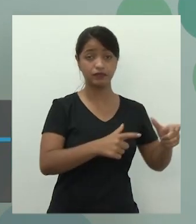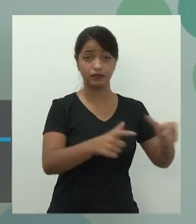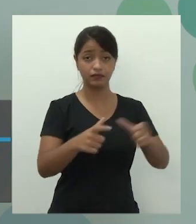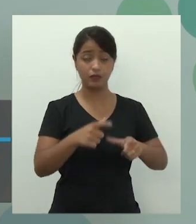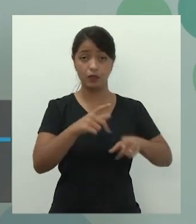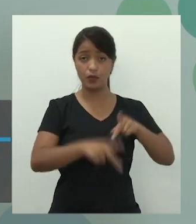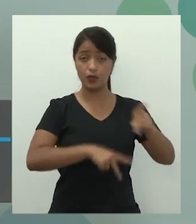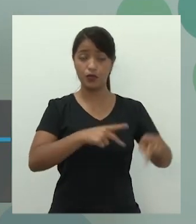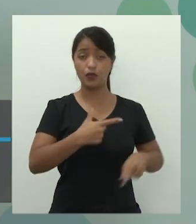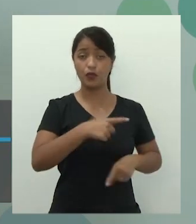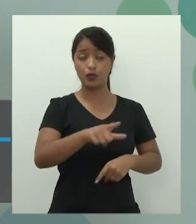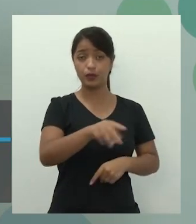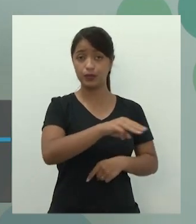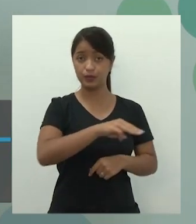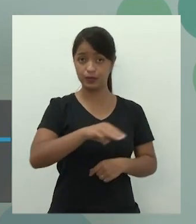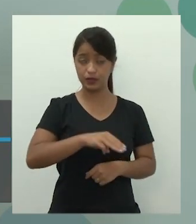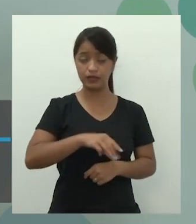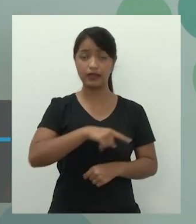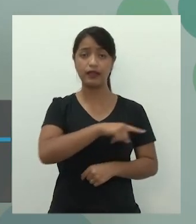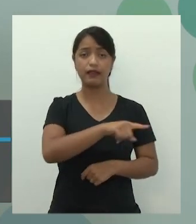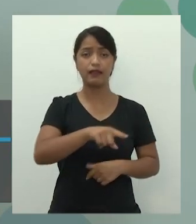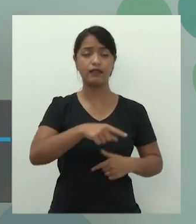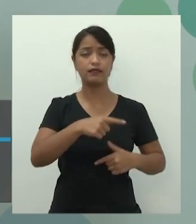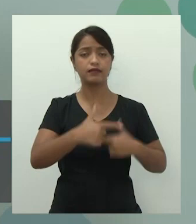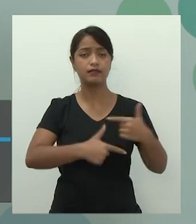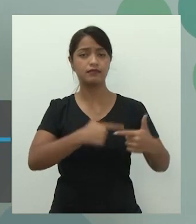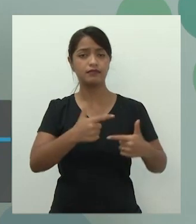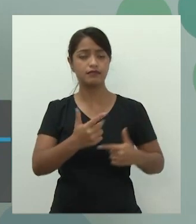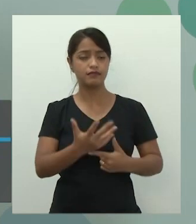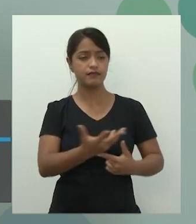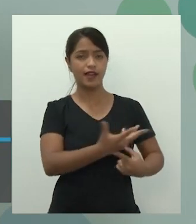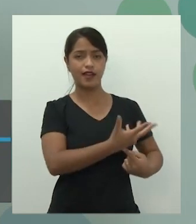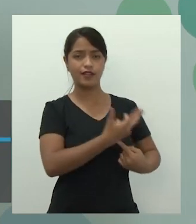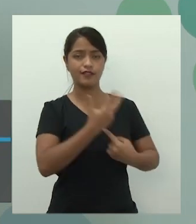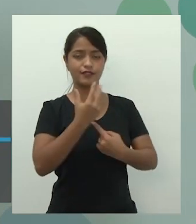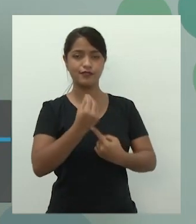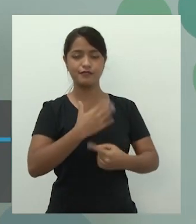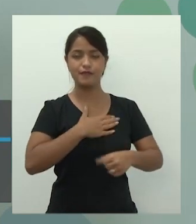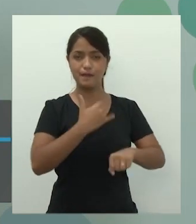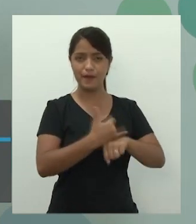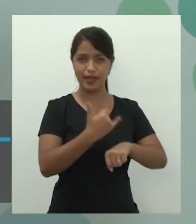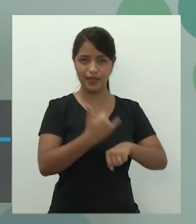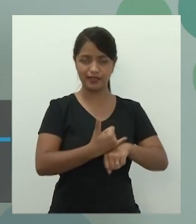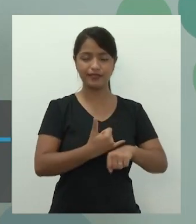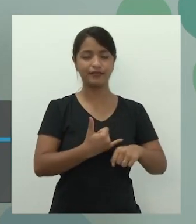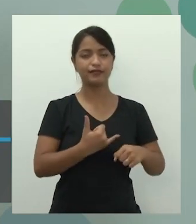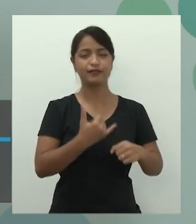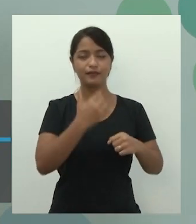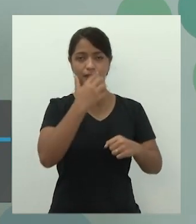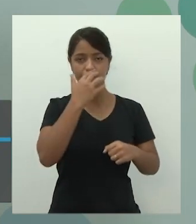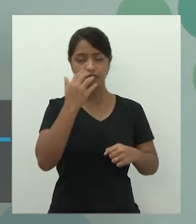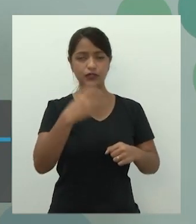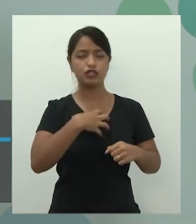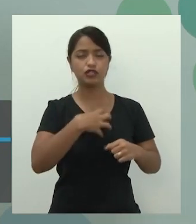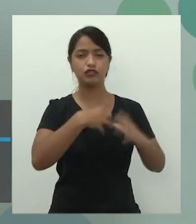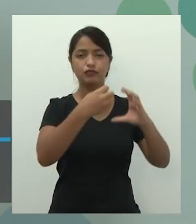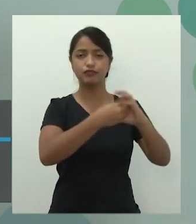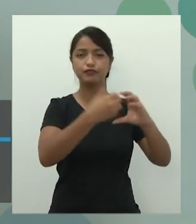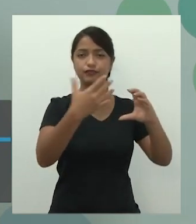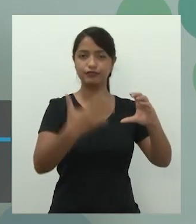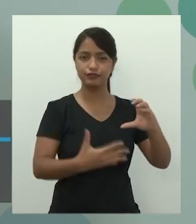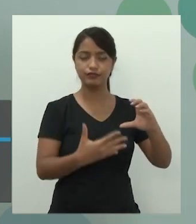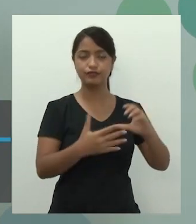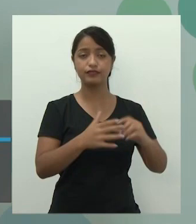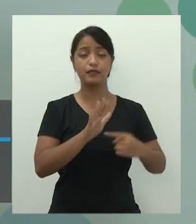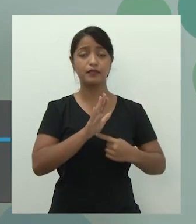povos mesopotâmicos vão trabalhar a arte dos seus metais, né, de uma forma muito característica, identificando ali a